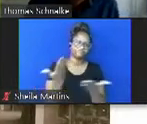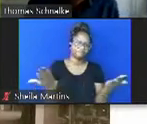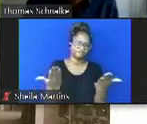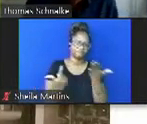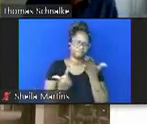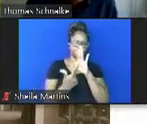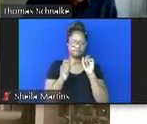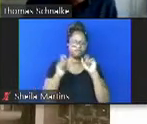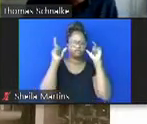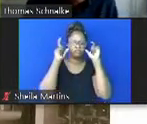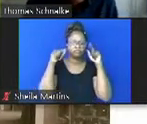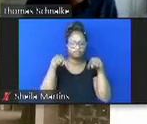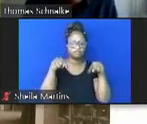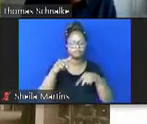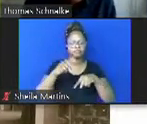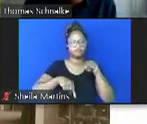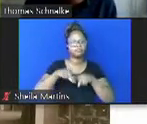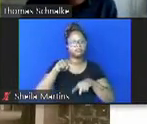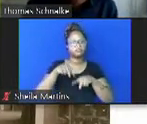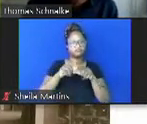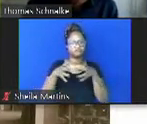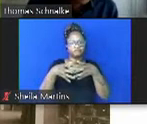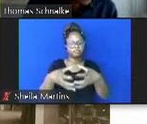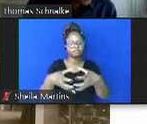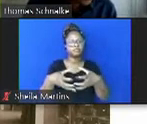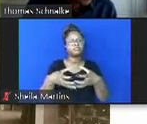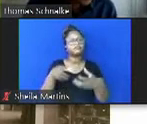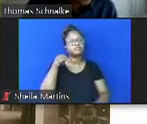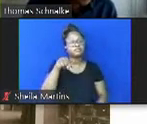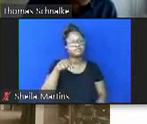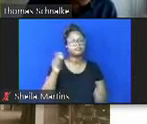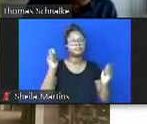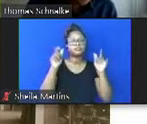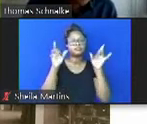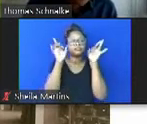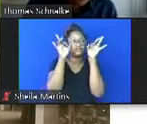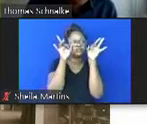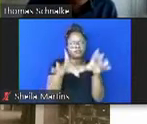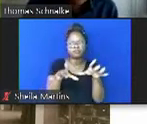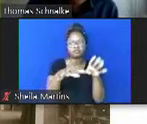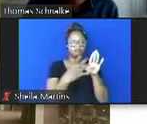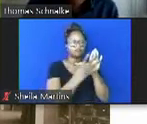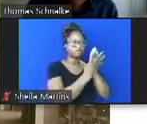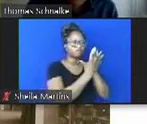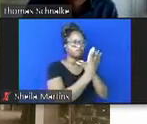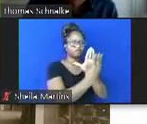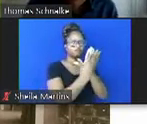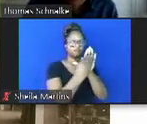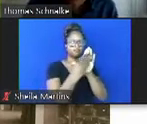atenção. Esses espécimes são dispostos em coleções.